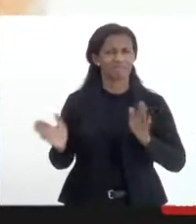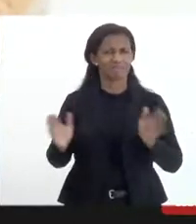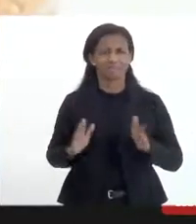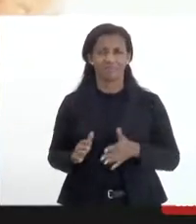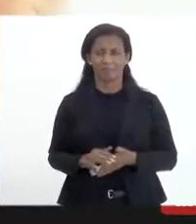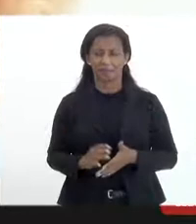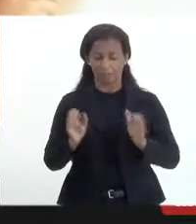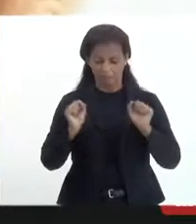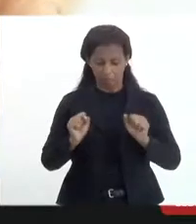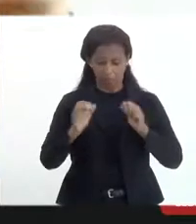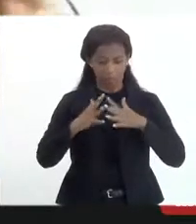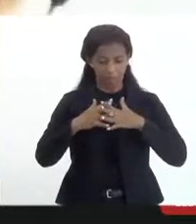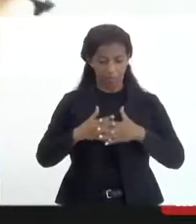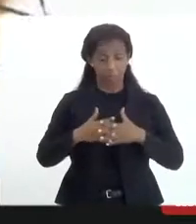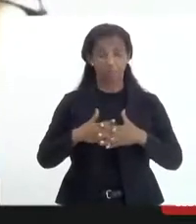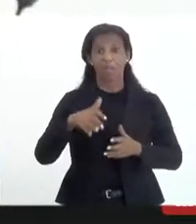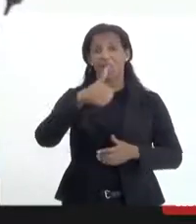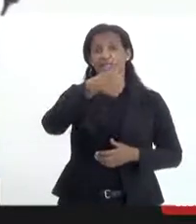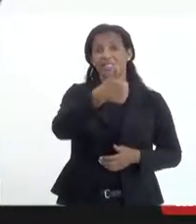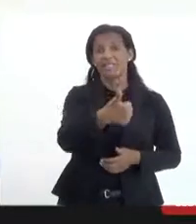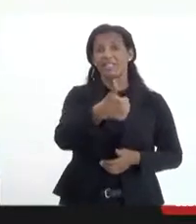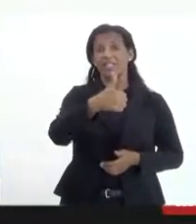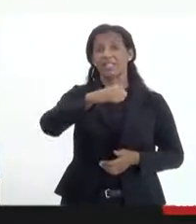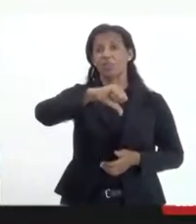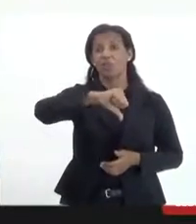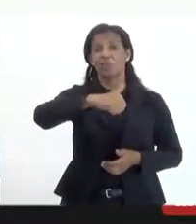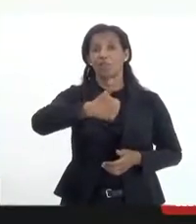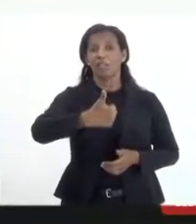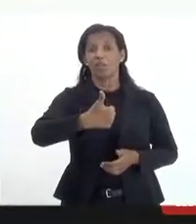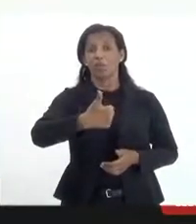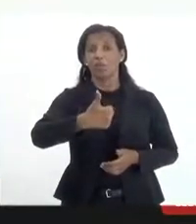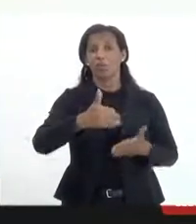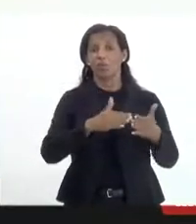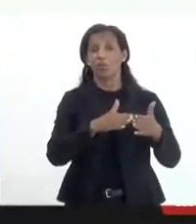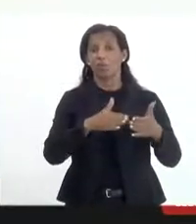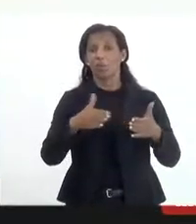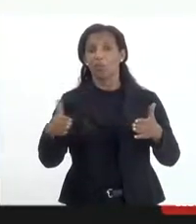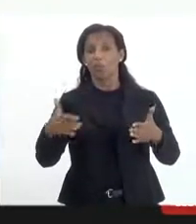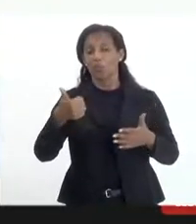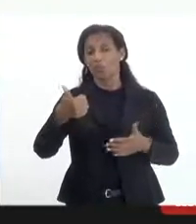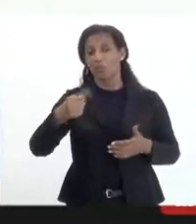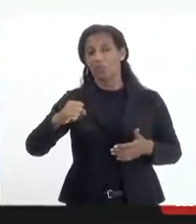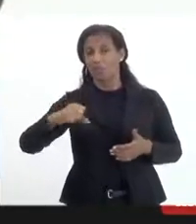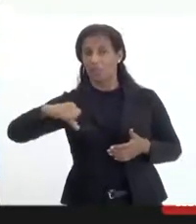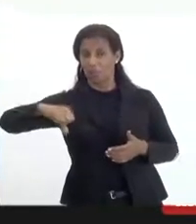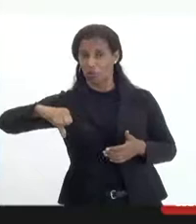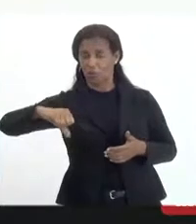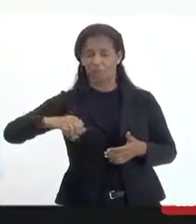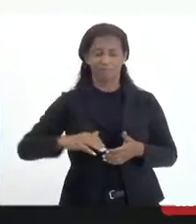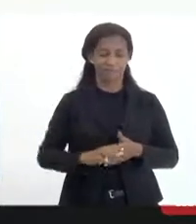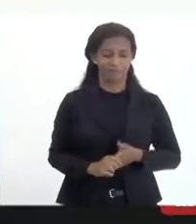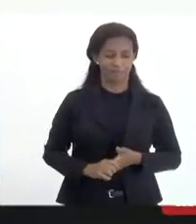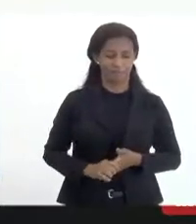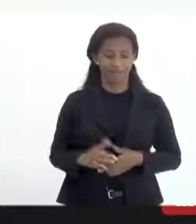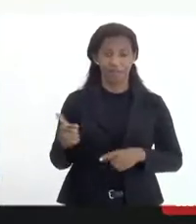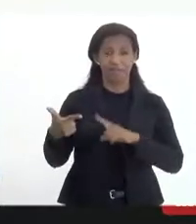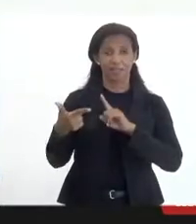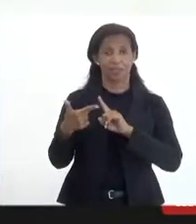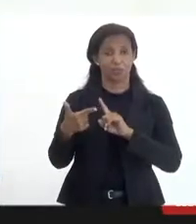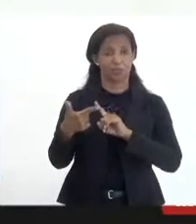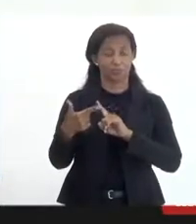posso estar fazendo aqui, o 191 que prorrogou 189. Né? Então, essa é a segunda